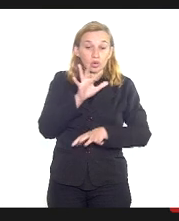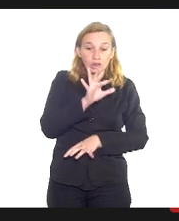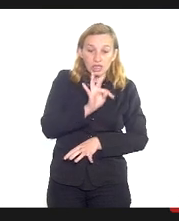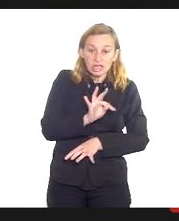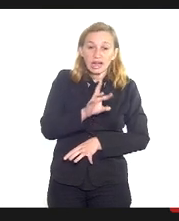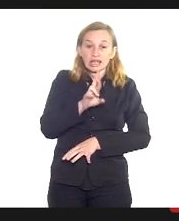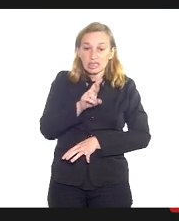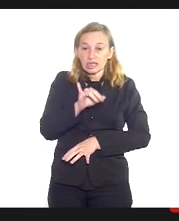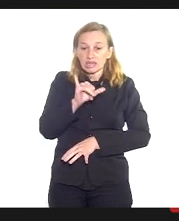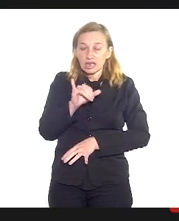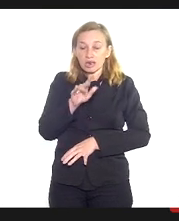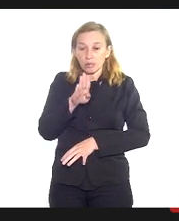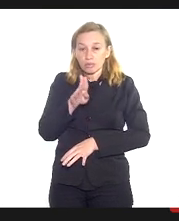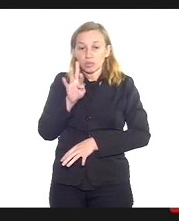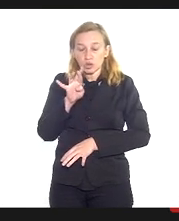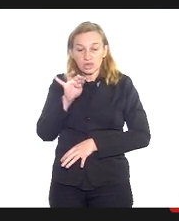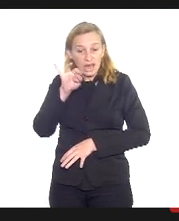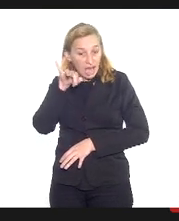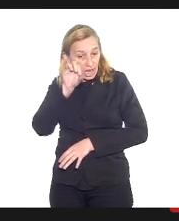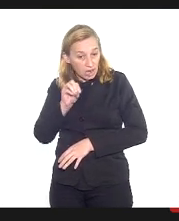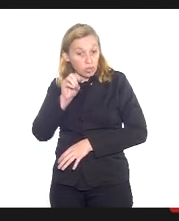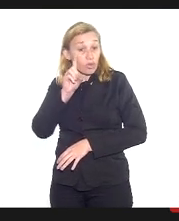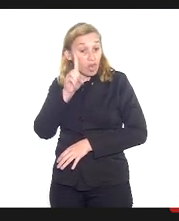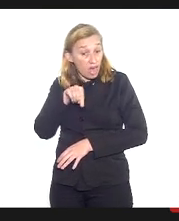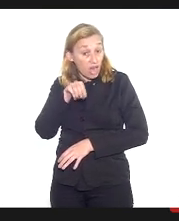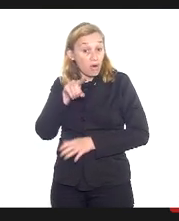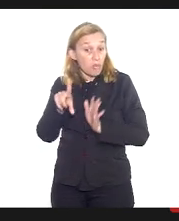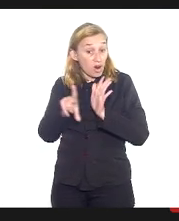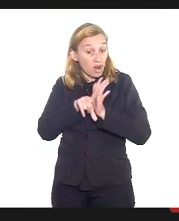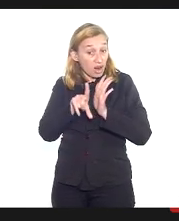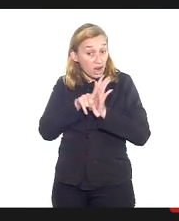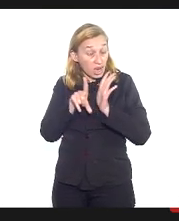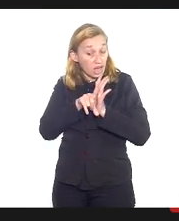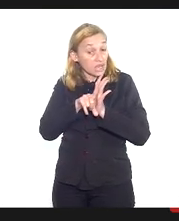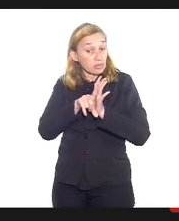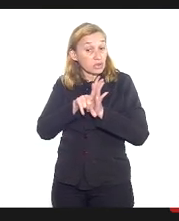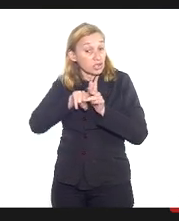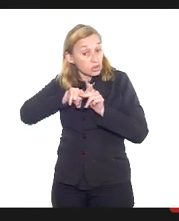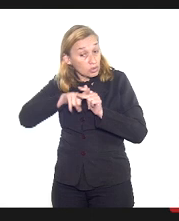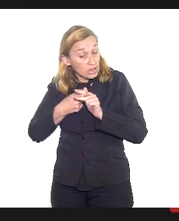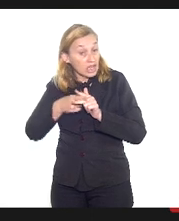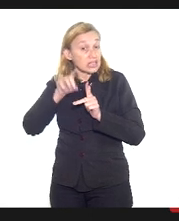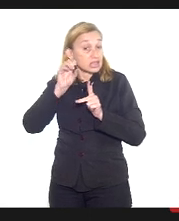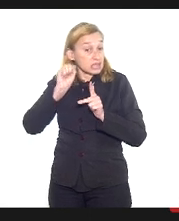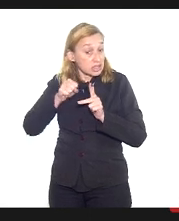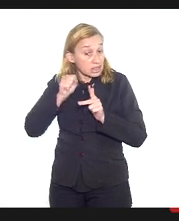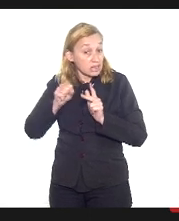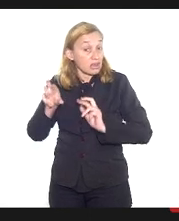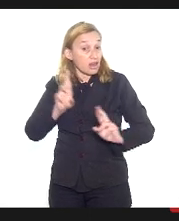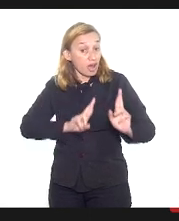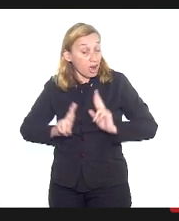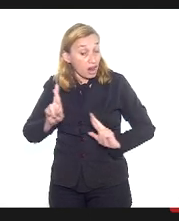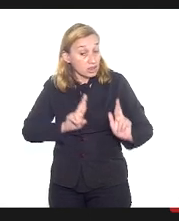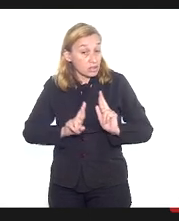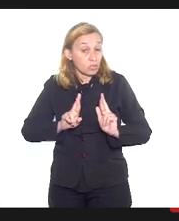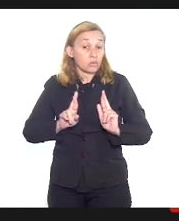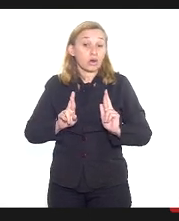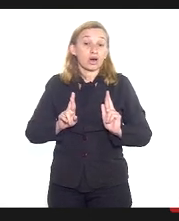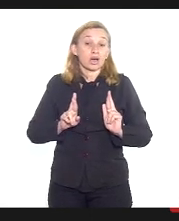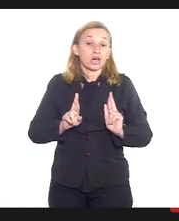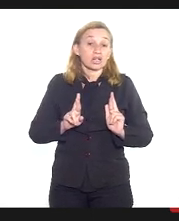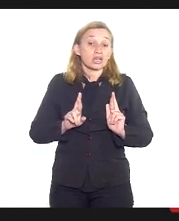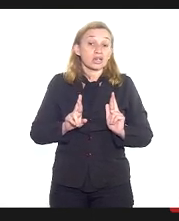dela. Então, ela é uma legislação para se atualizar em relação